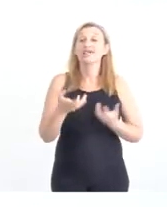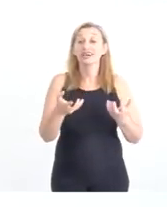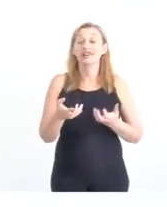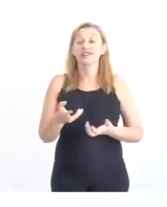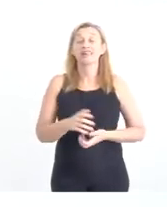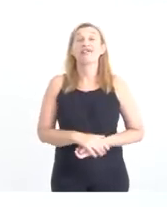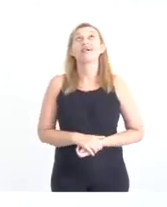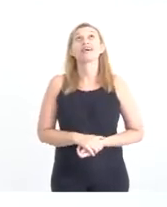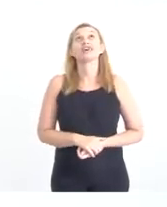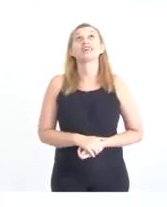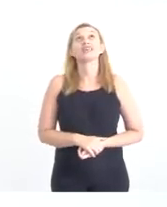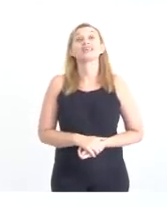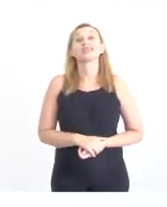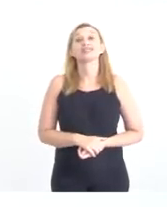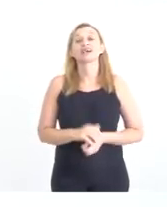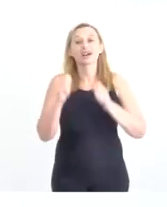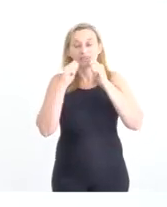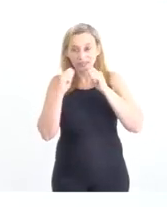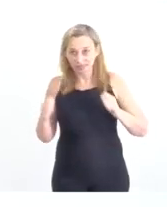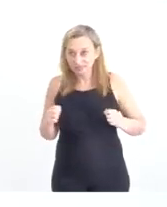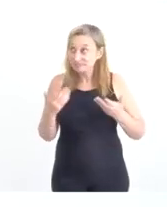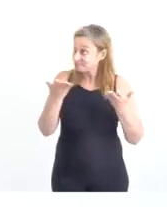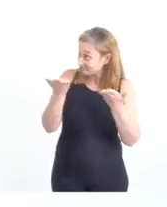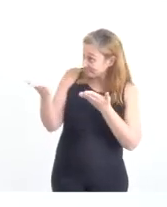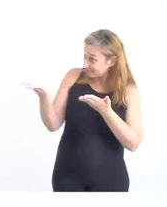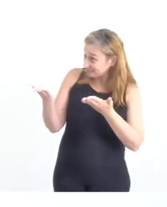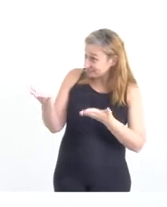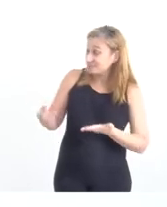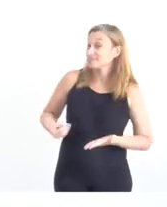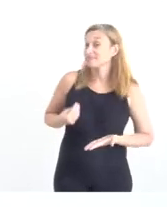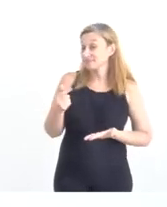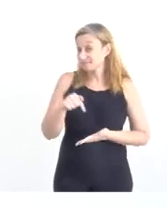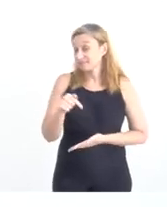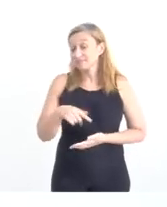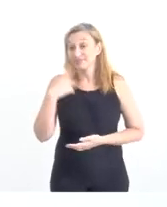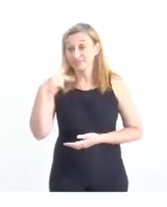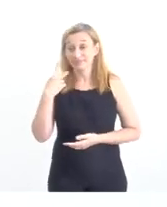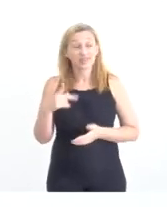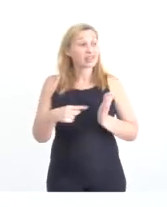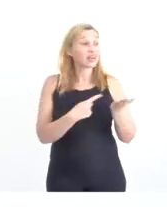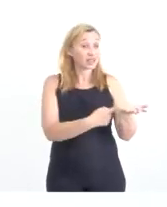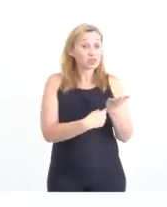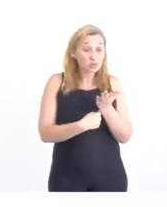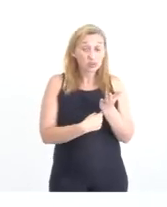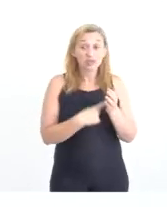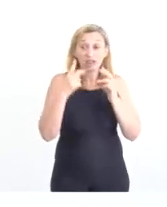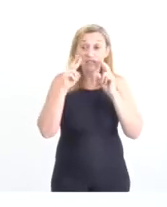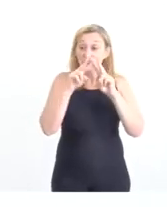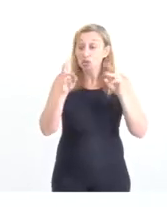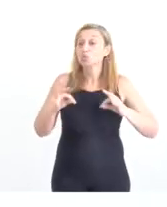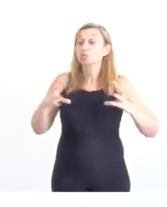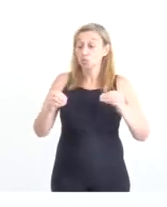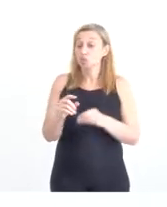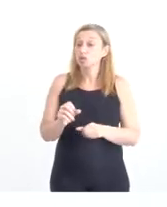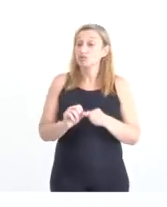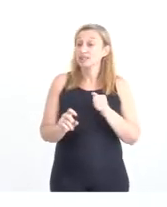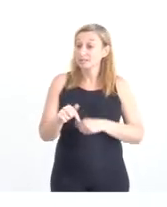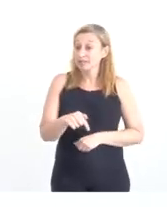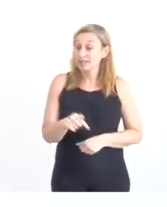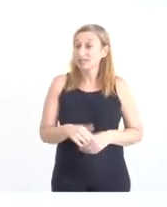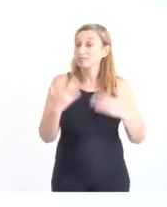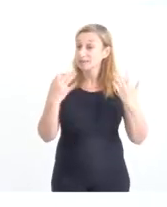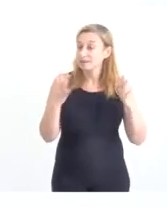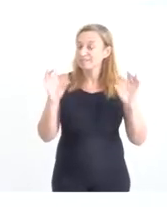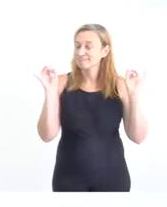queria fazer as assessorias né para assessorias parlamentares que nos ajudam na reta viabilizar tudo que a gente faz aqui portanto